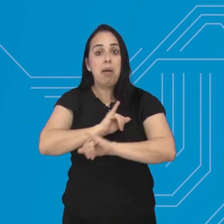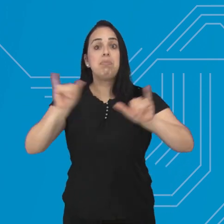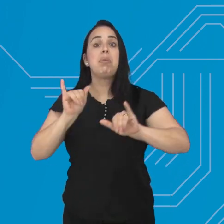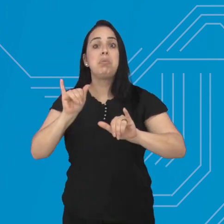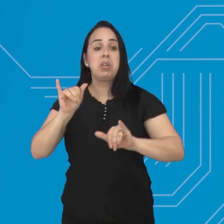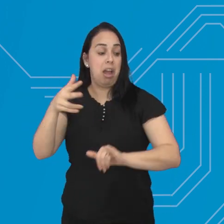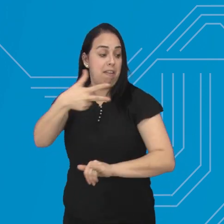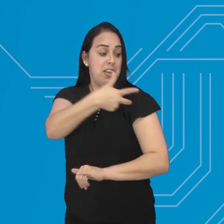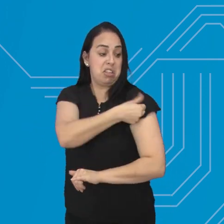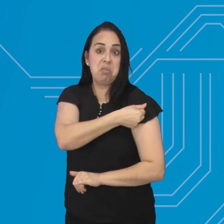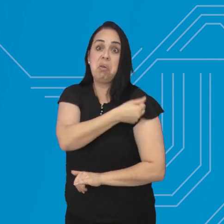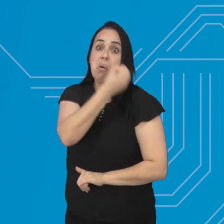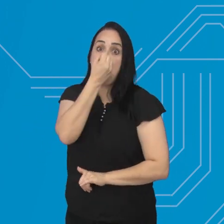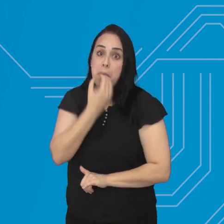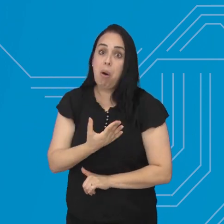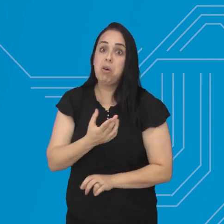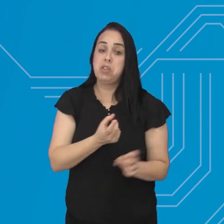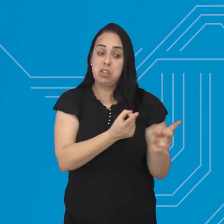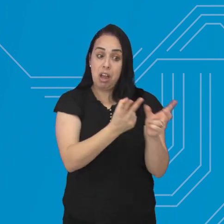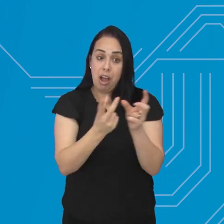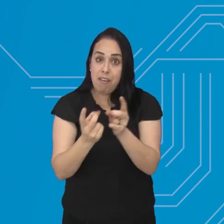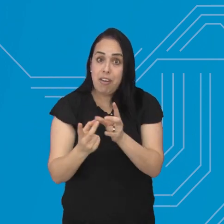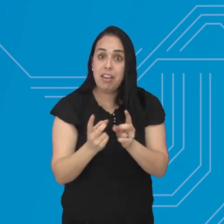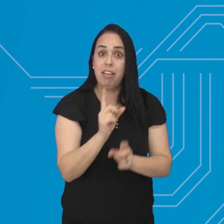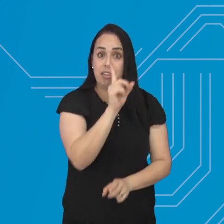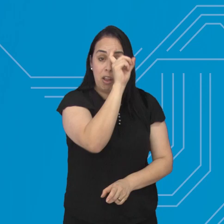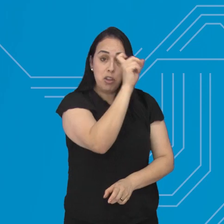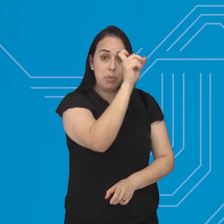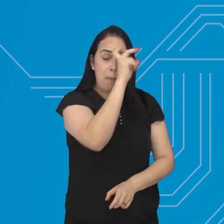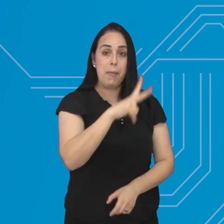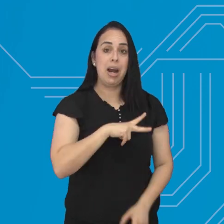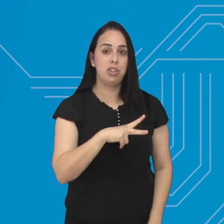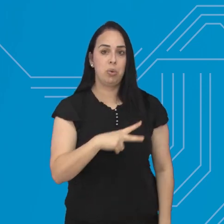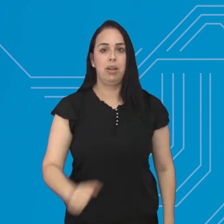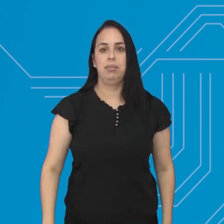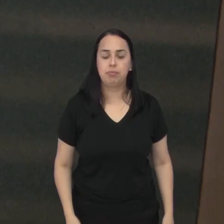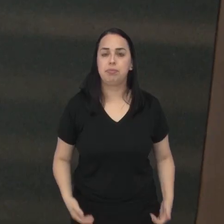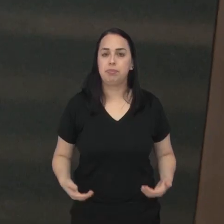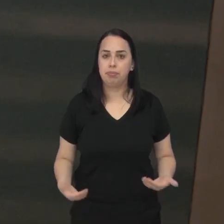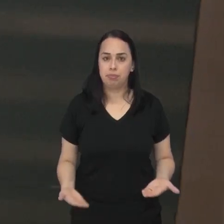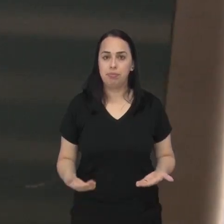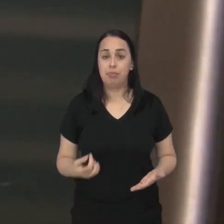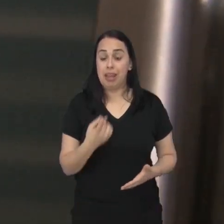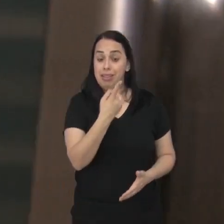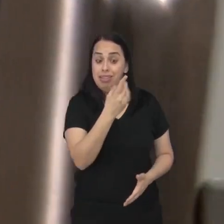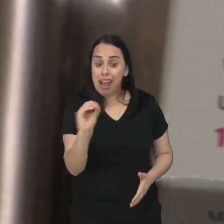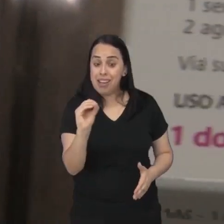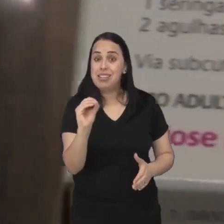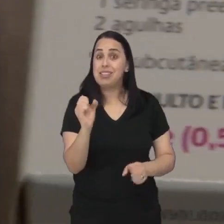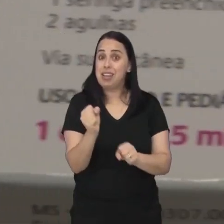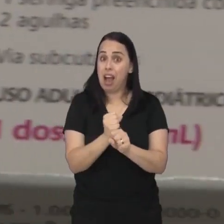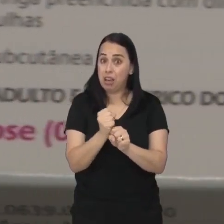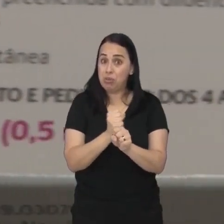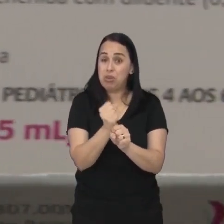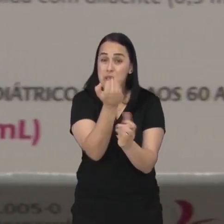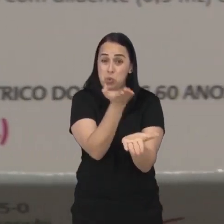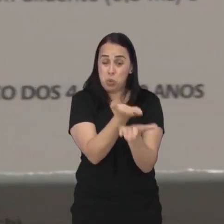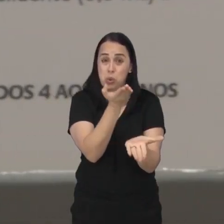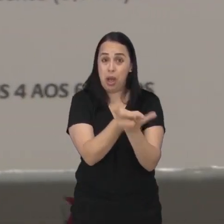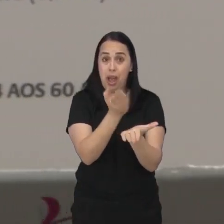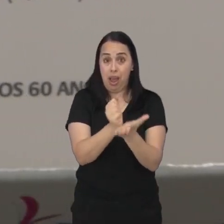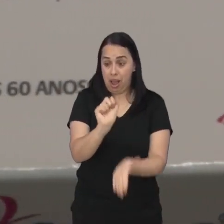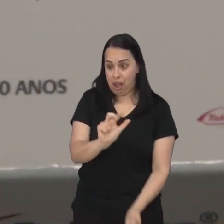comercialização da vacina, que já está disponível na rede particular de saúde. Após 10 anos de estudo, a